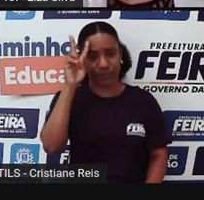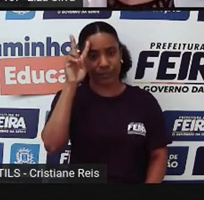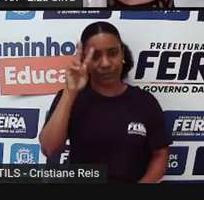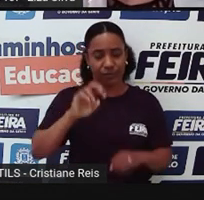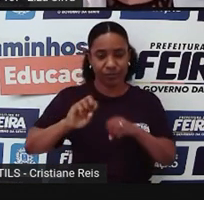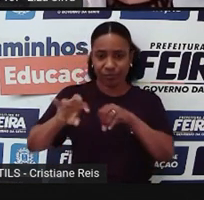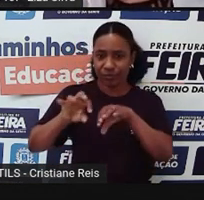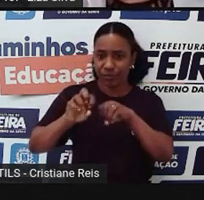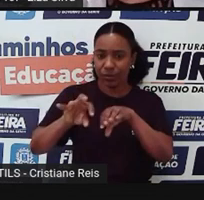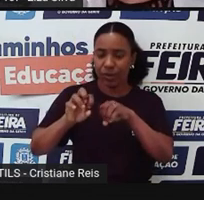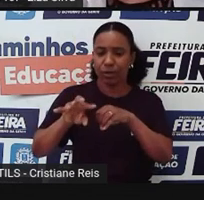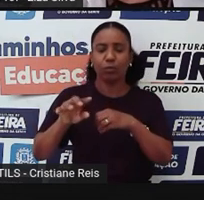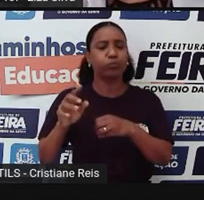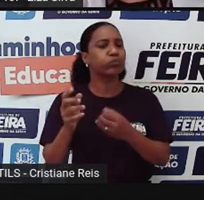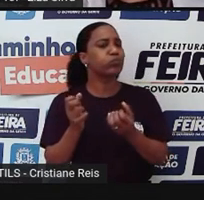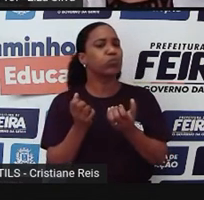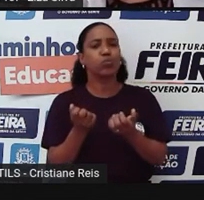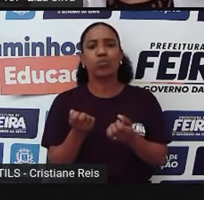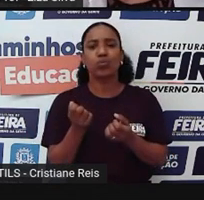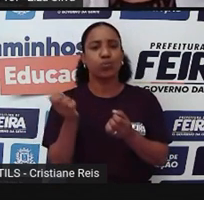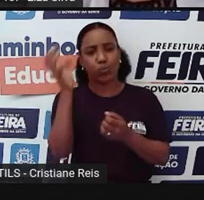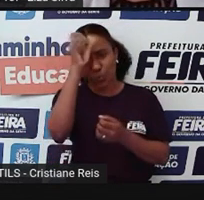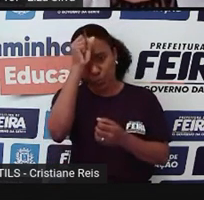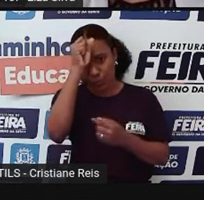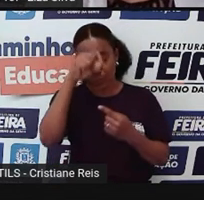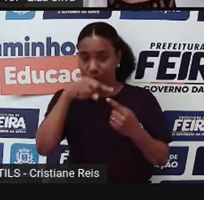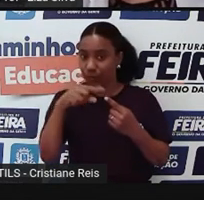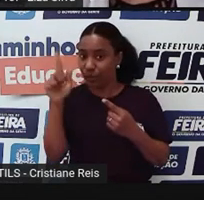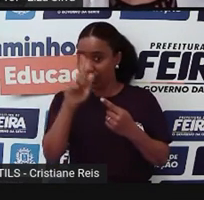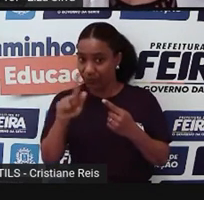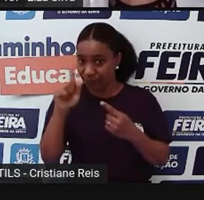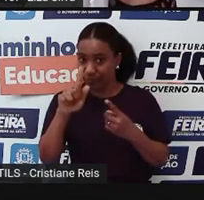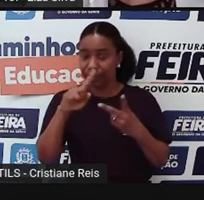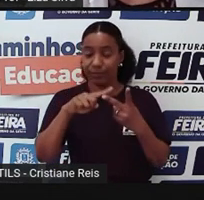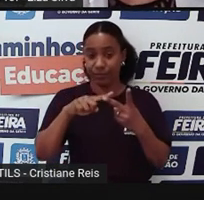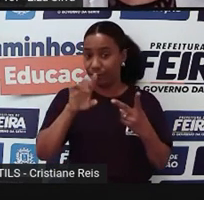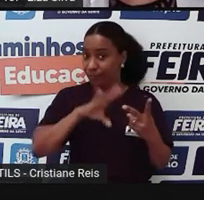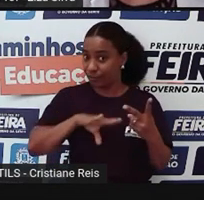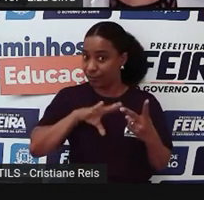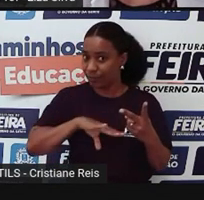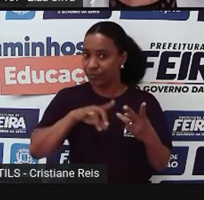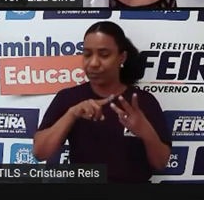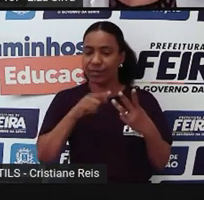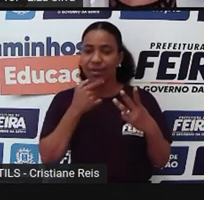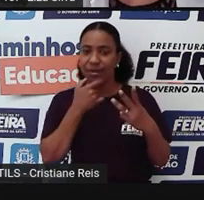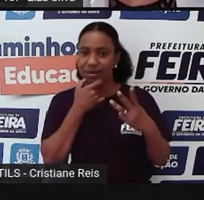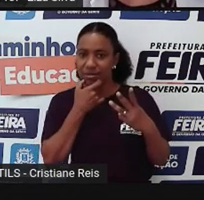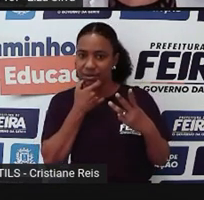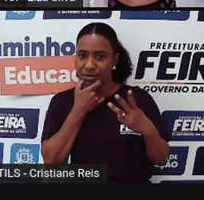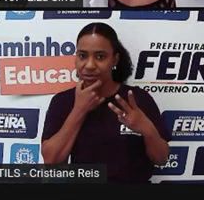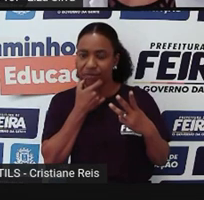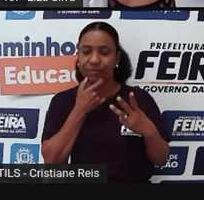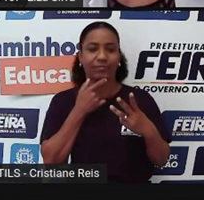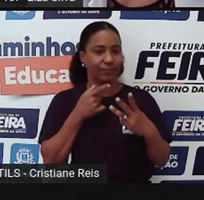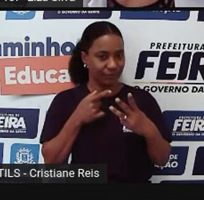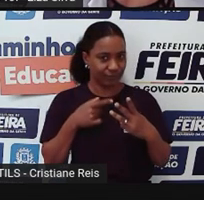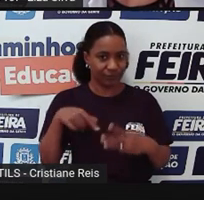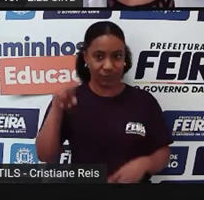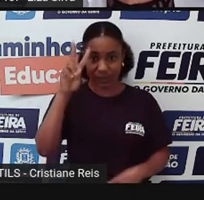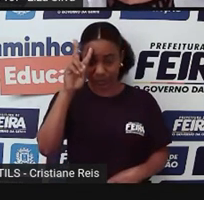geografia português e inglês então é o primeiro horário você escreve